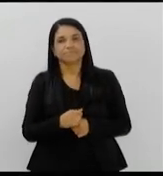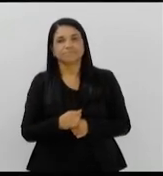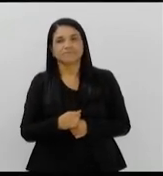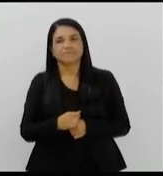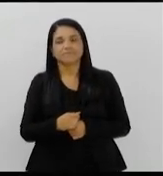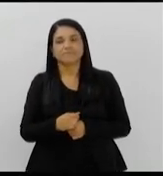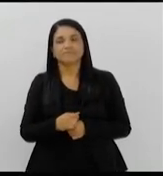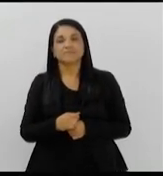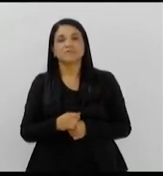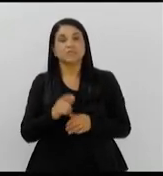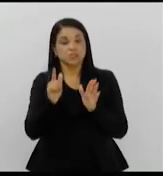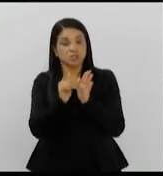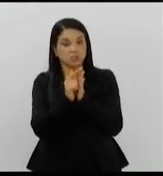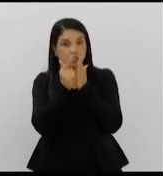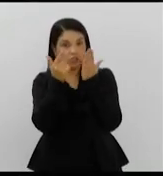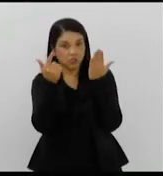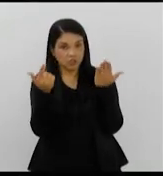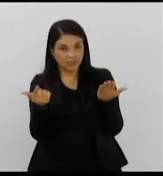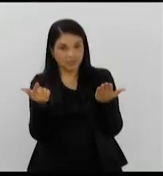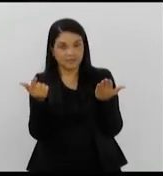notas de jornais